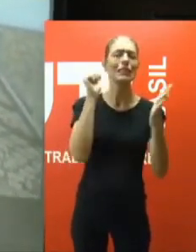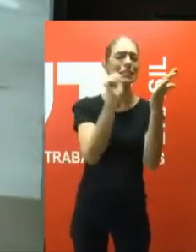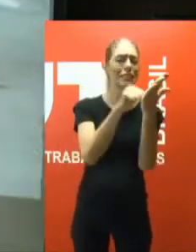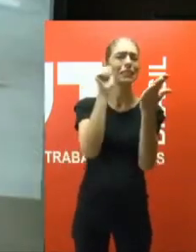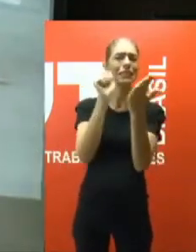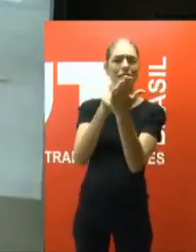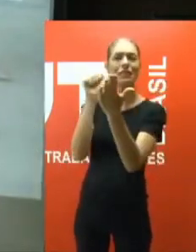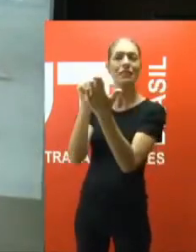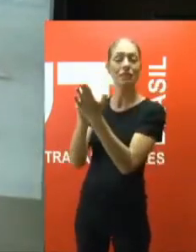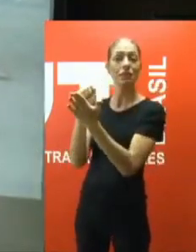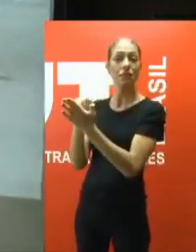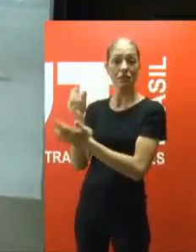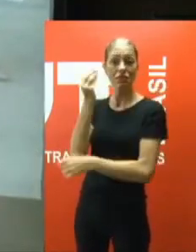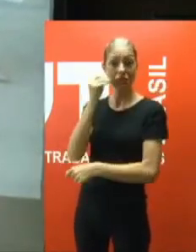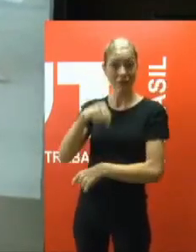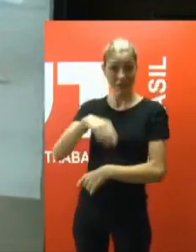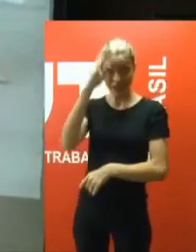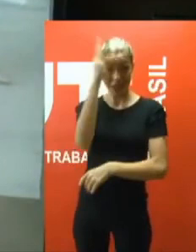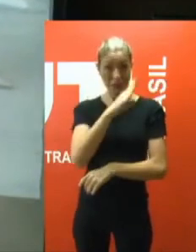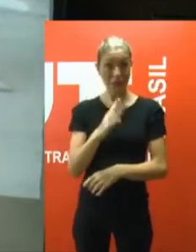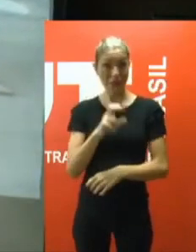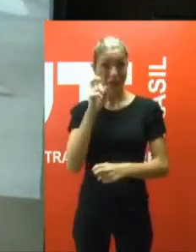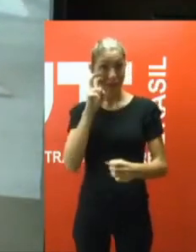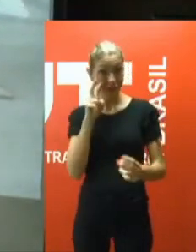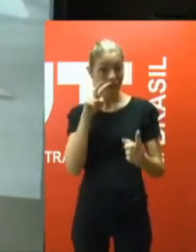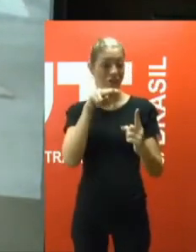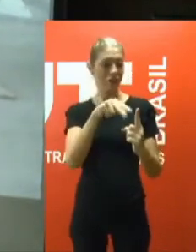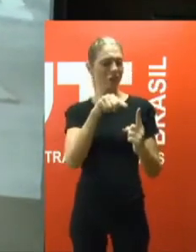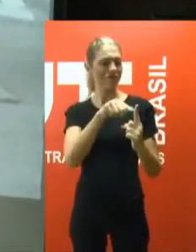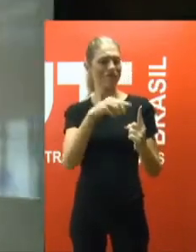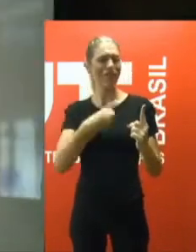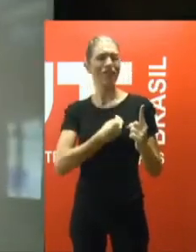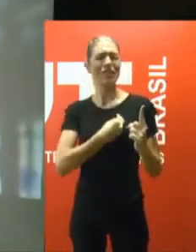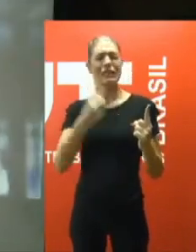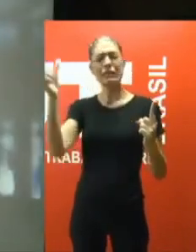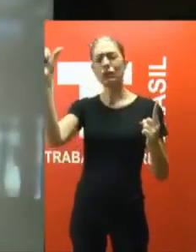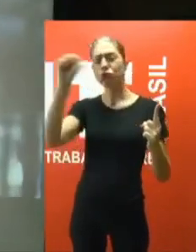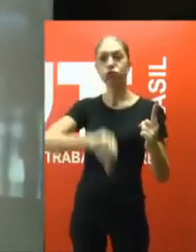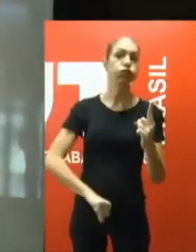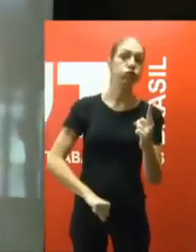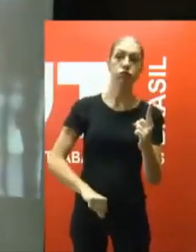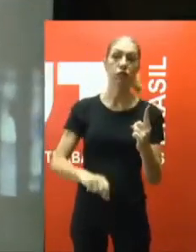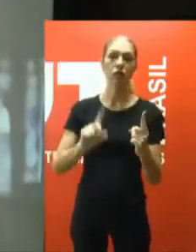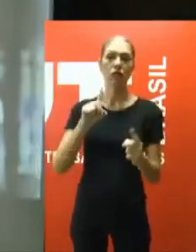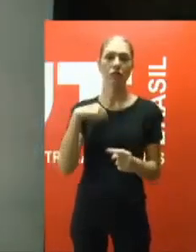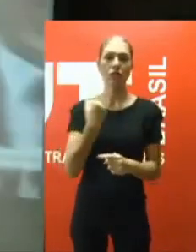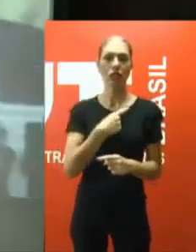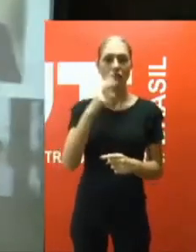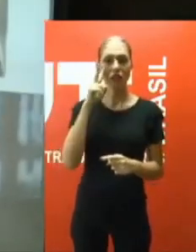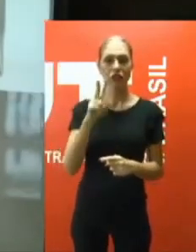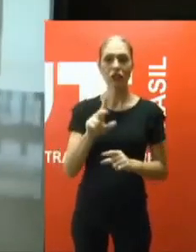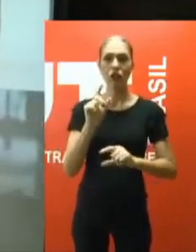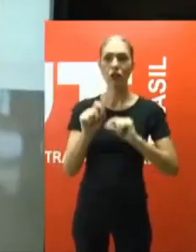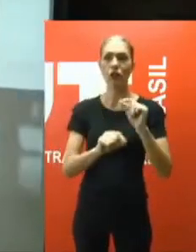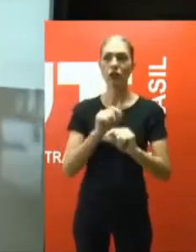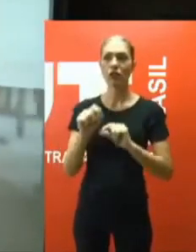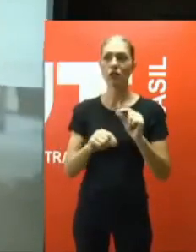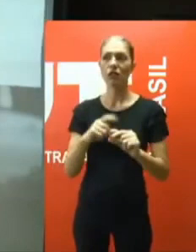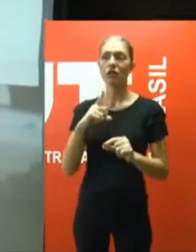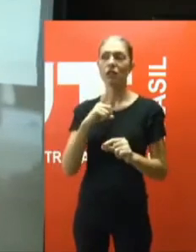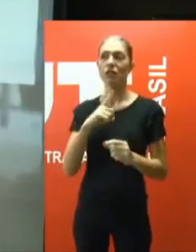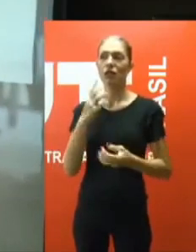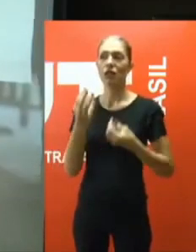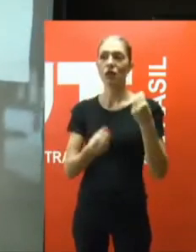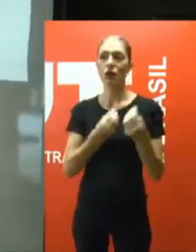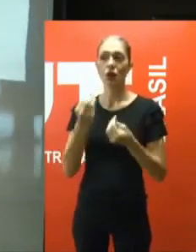porta. Somos o Brasil que viu a vida piorar. A gente não tá com a vida ganha, nem com o dinheiro